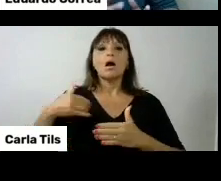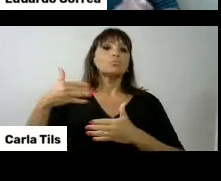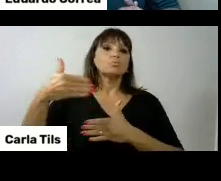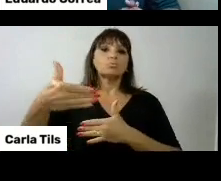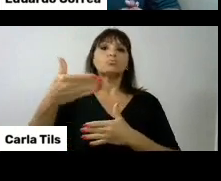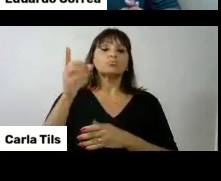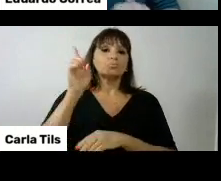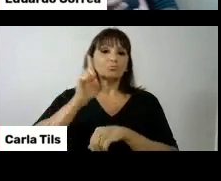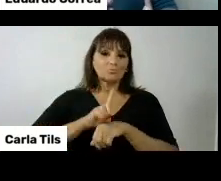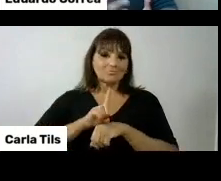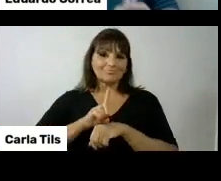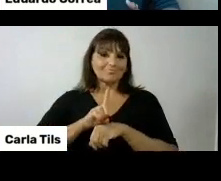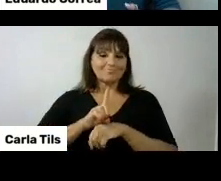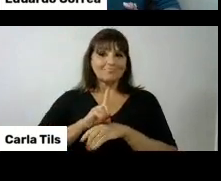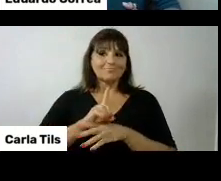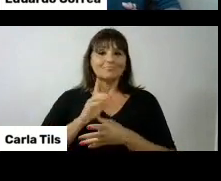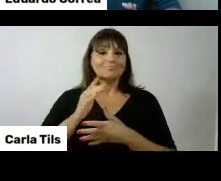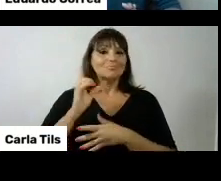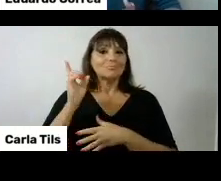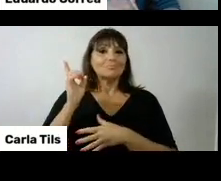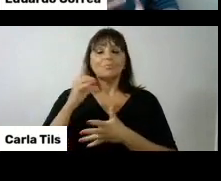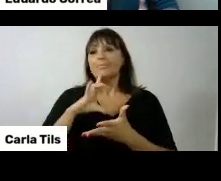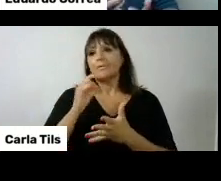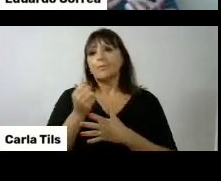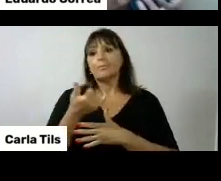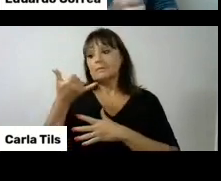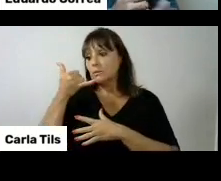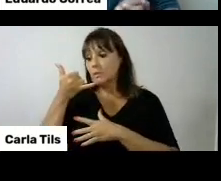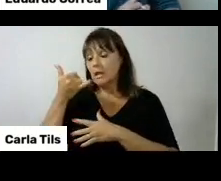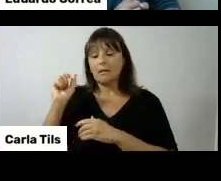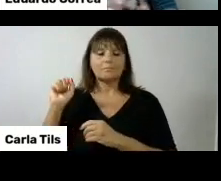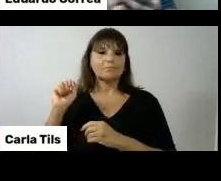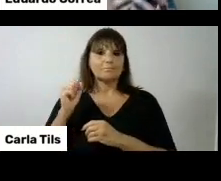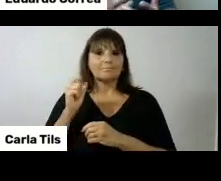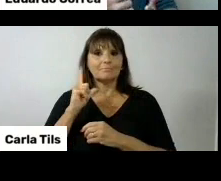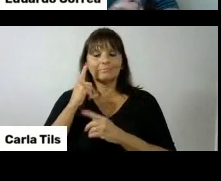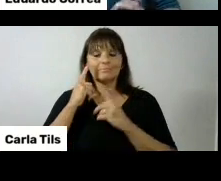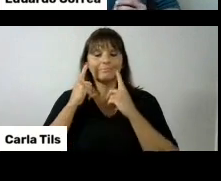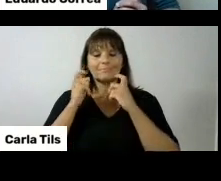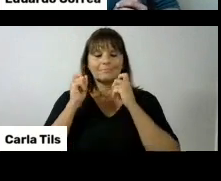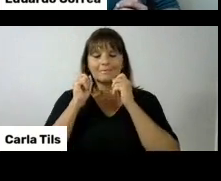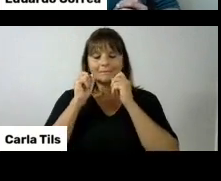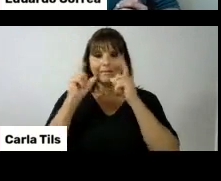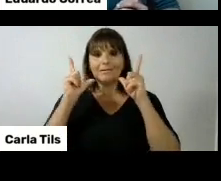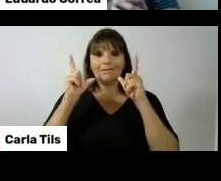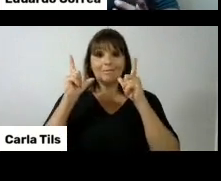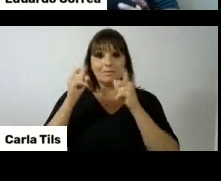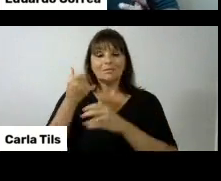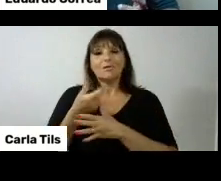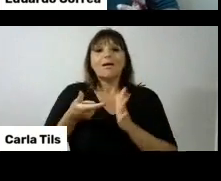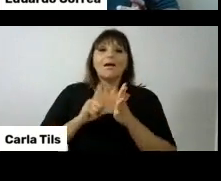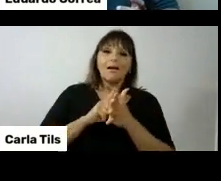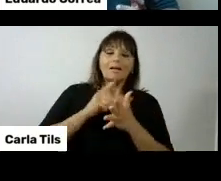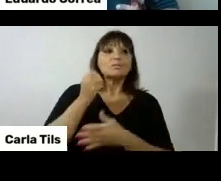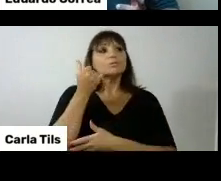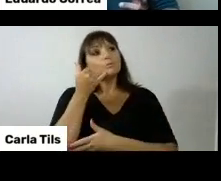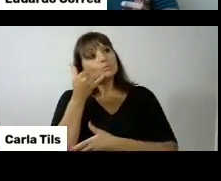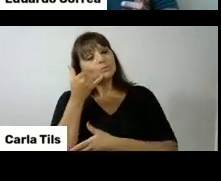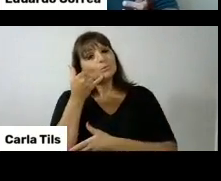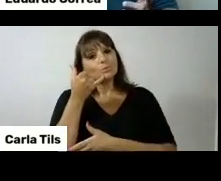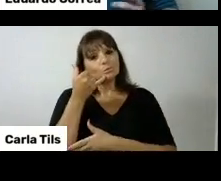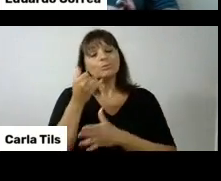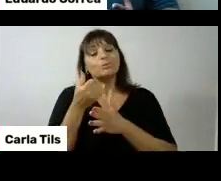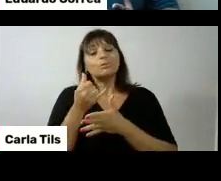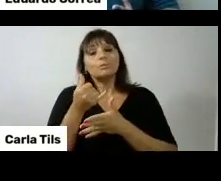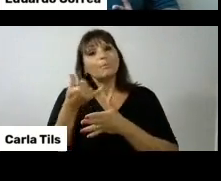seu celular como despertador, você, antes de dormir, você já vai lá e programa. E a primeira coisa que você